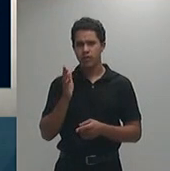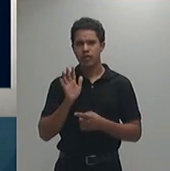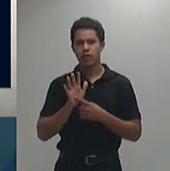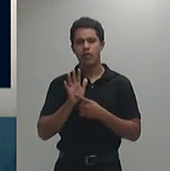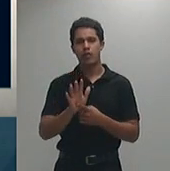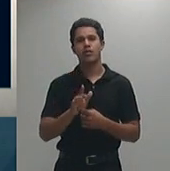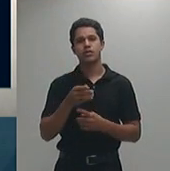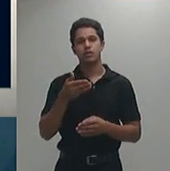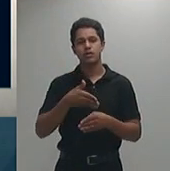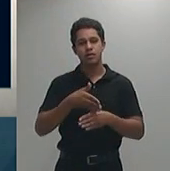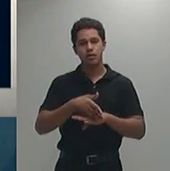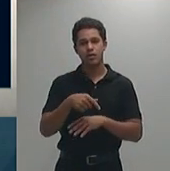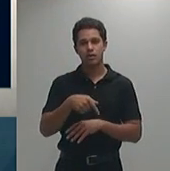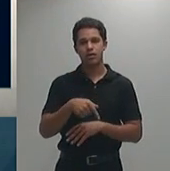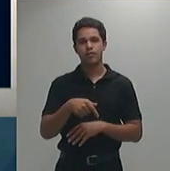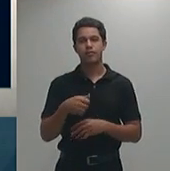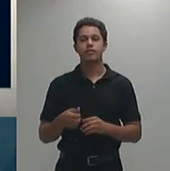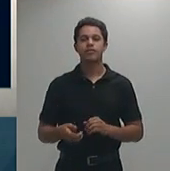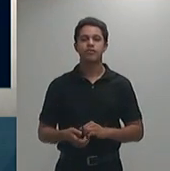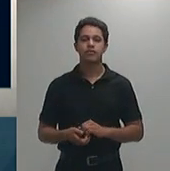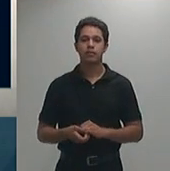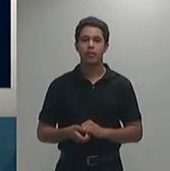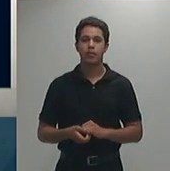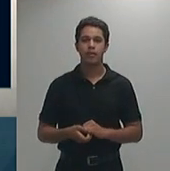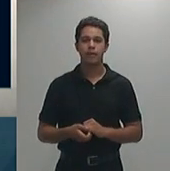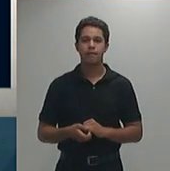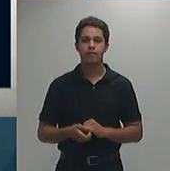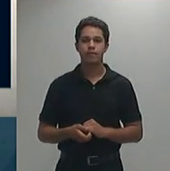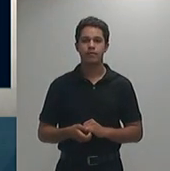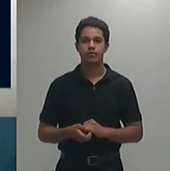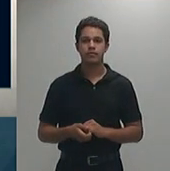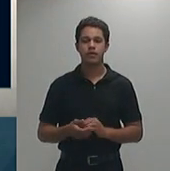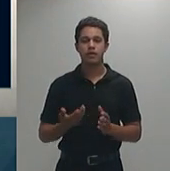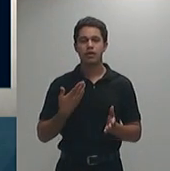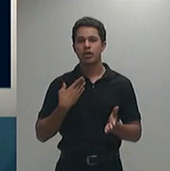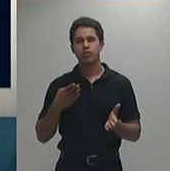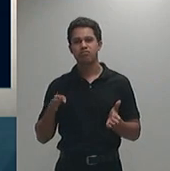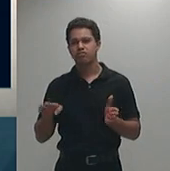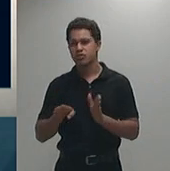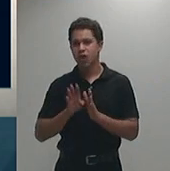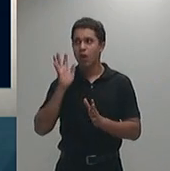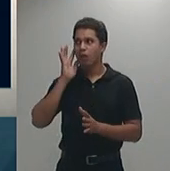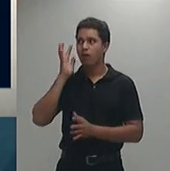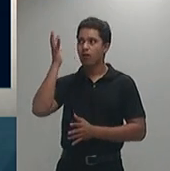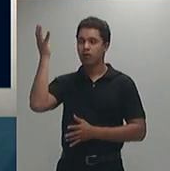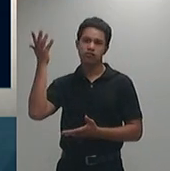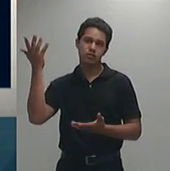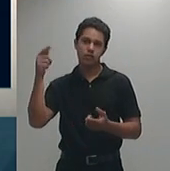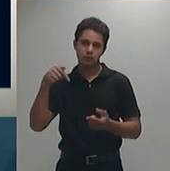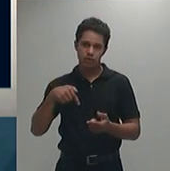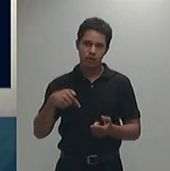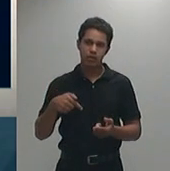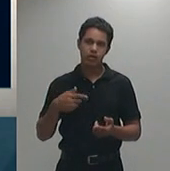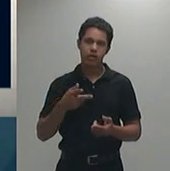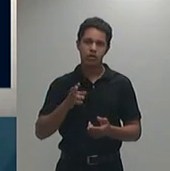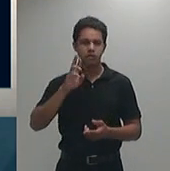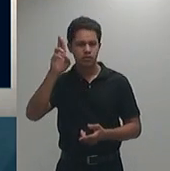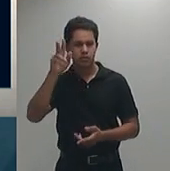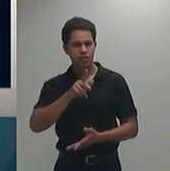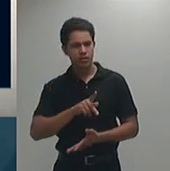relação e chegou à conclusão aqui seu presente que a busca de